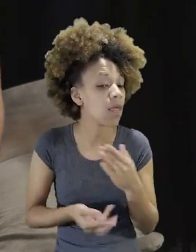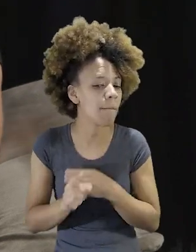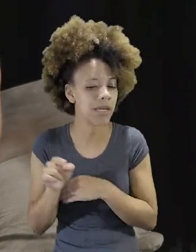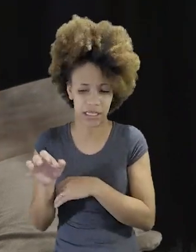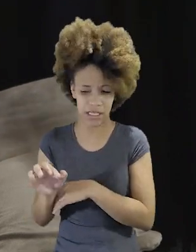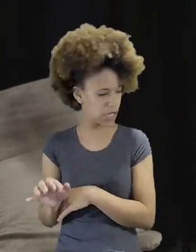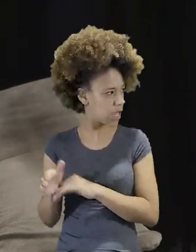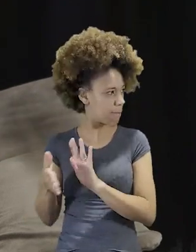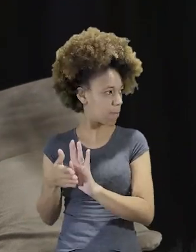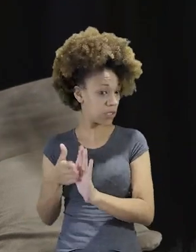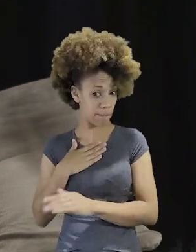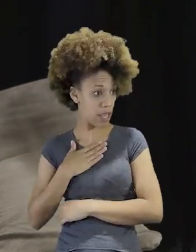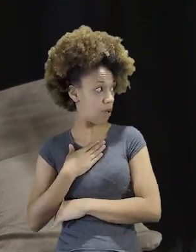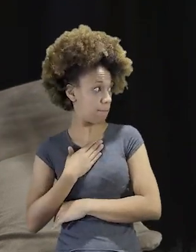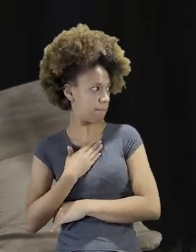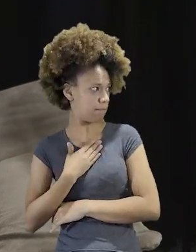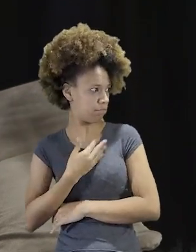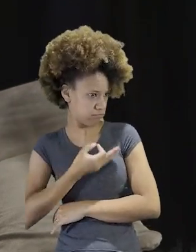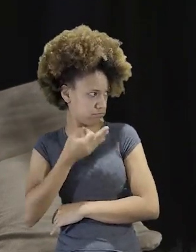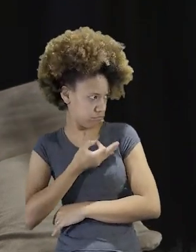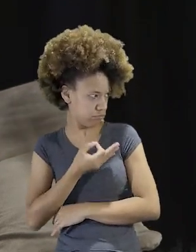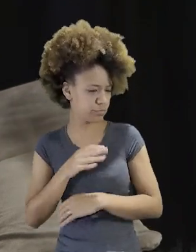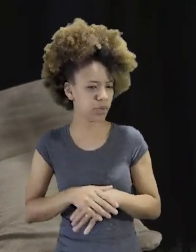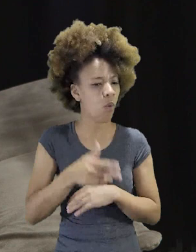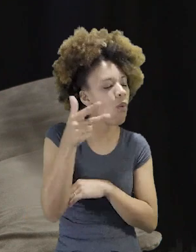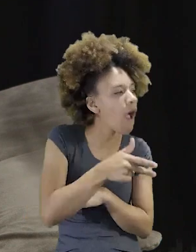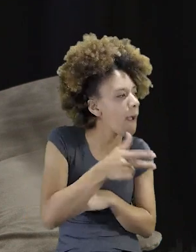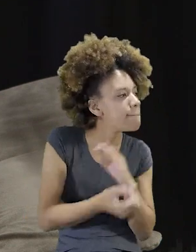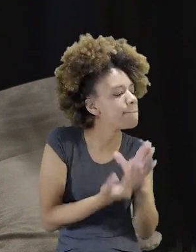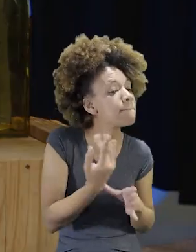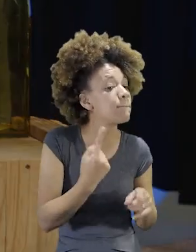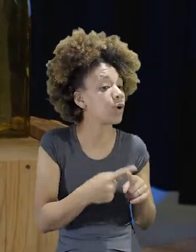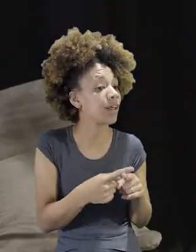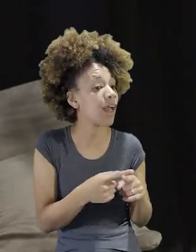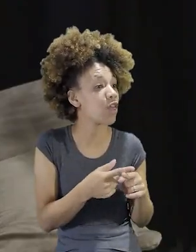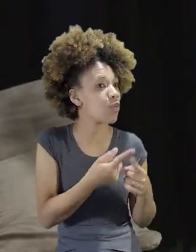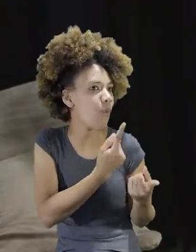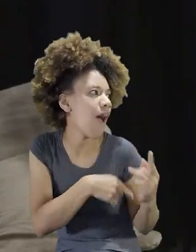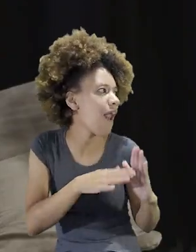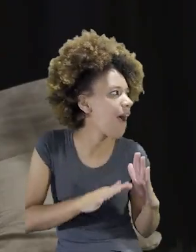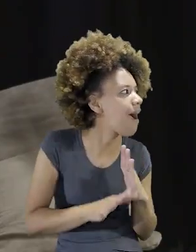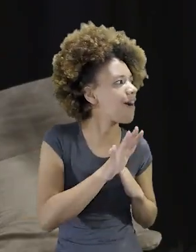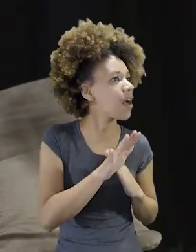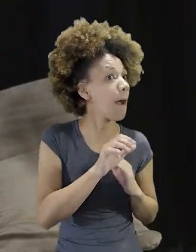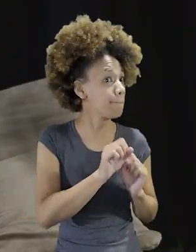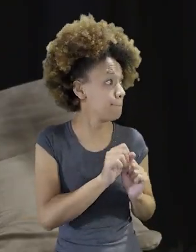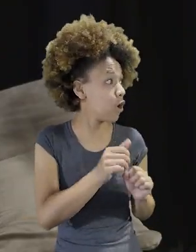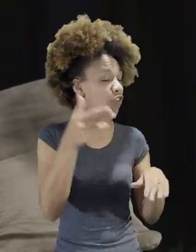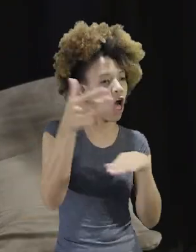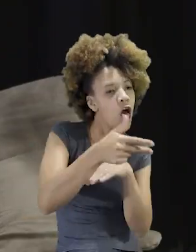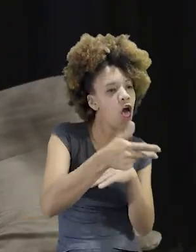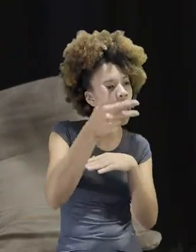preocupado não perder isso daqui essa é minha visão o rap ele surge porque ele vem do Underground